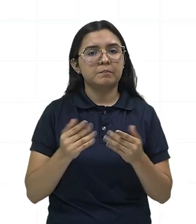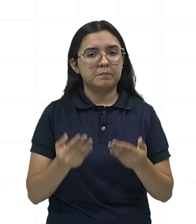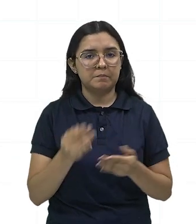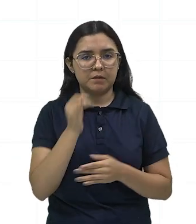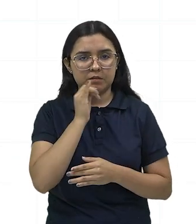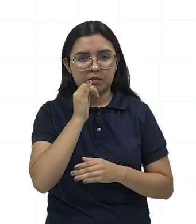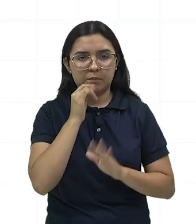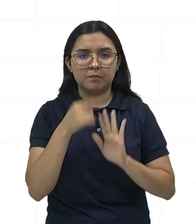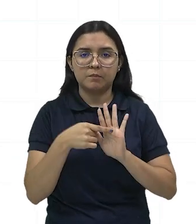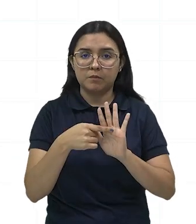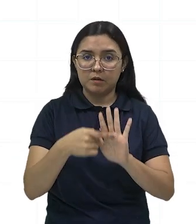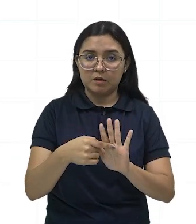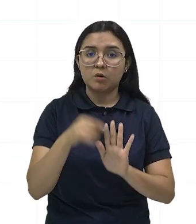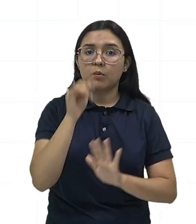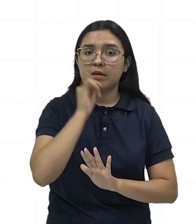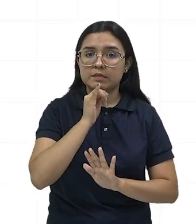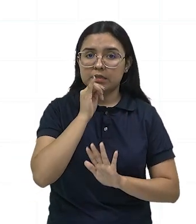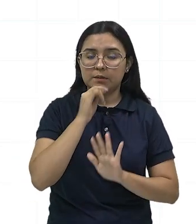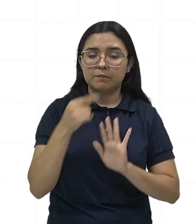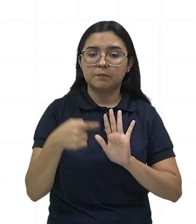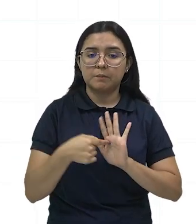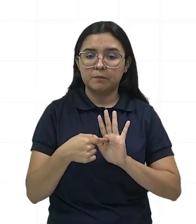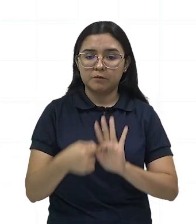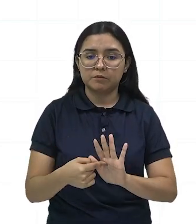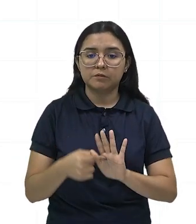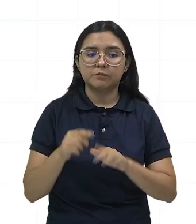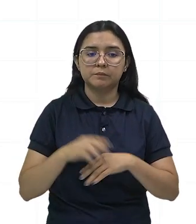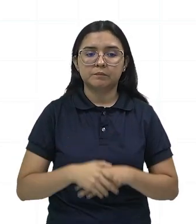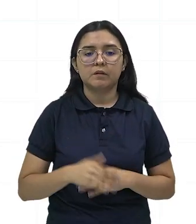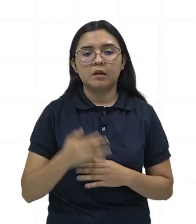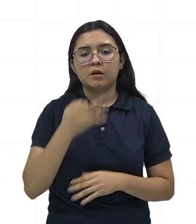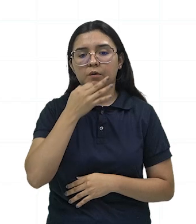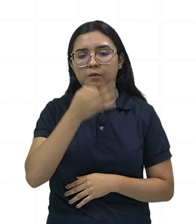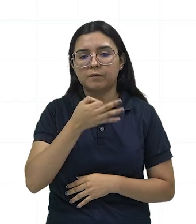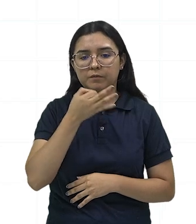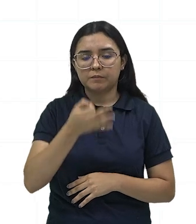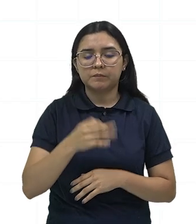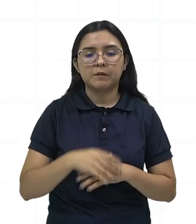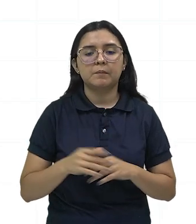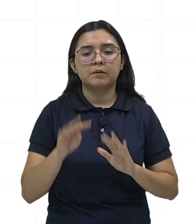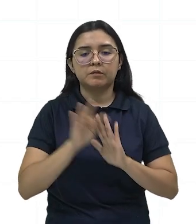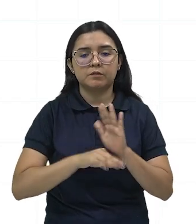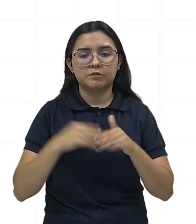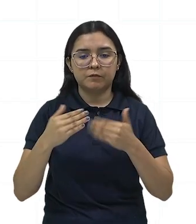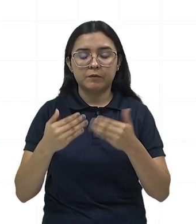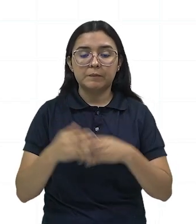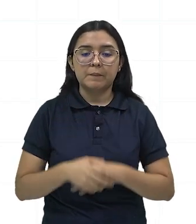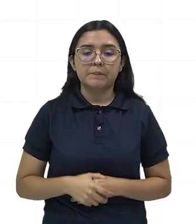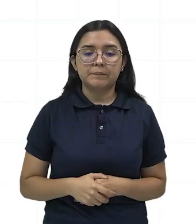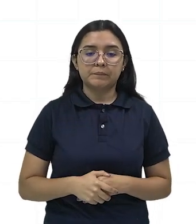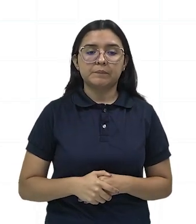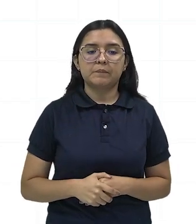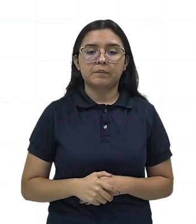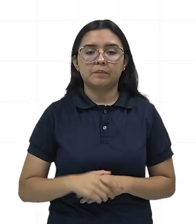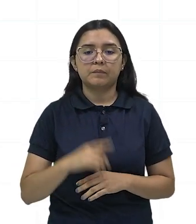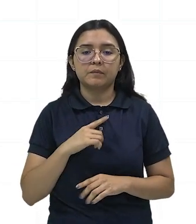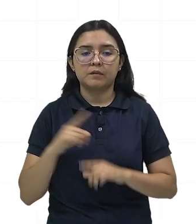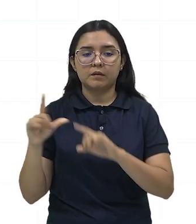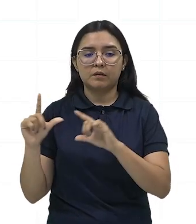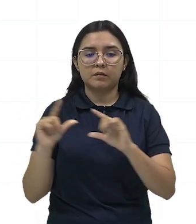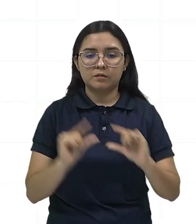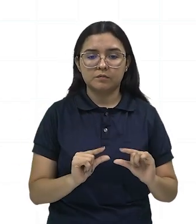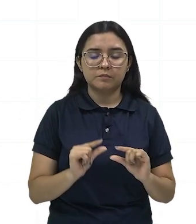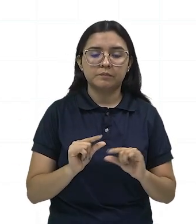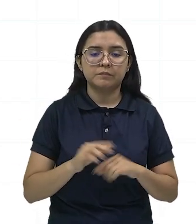exemplos. Exemplos, para o que eu acabei de dizer, são uma forma de argumentação e de progressão textual também, tá? Como a redução do